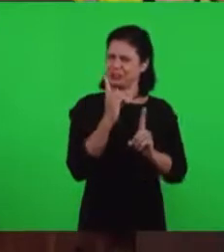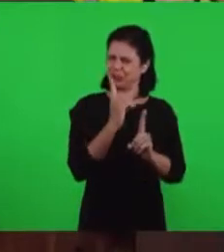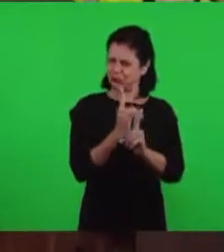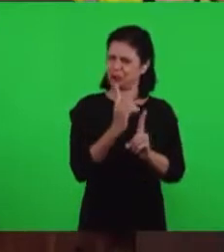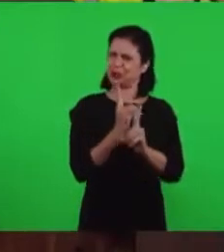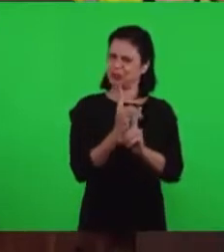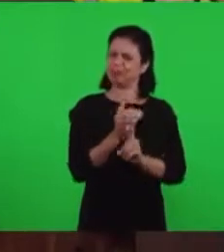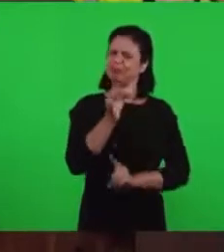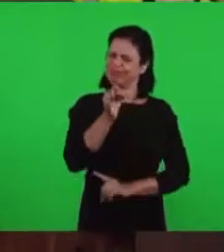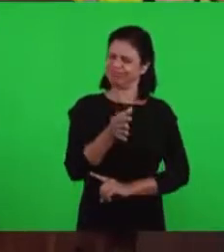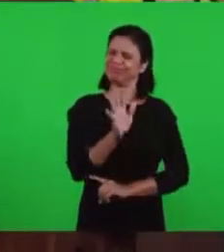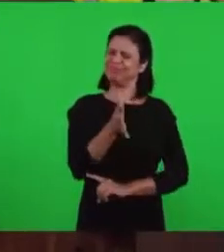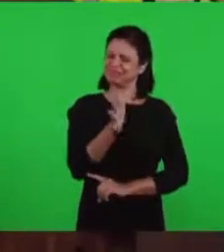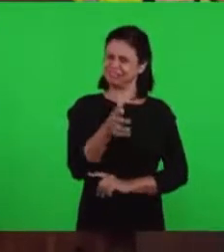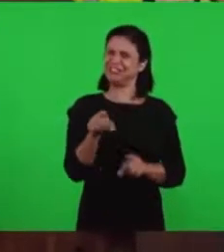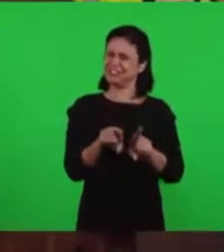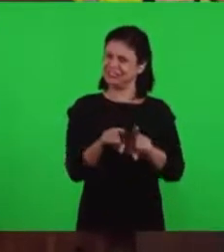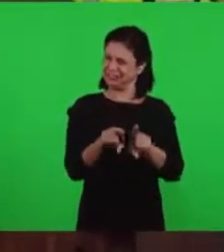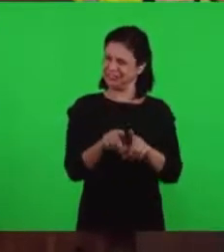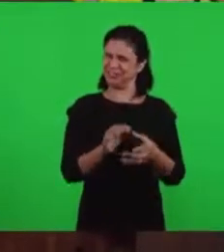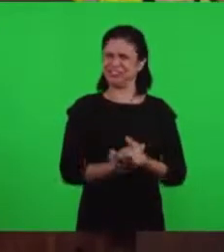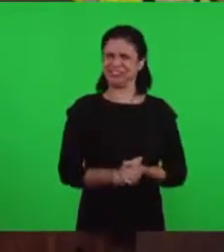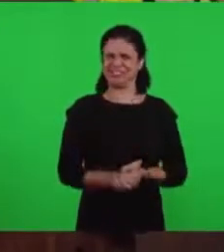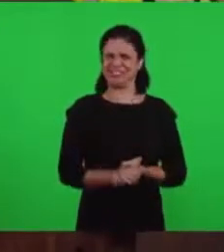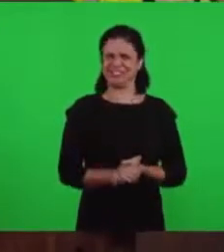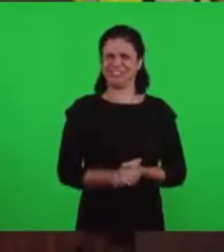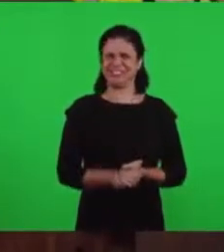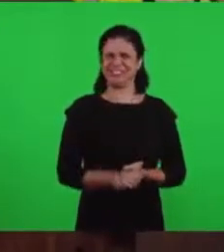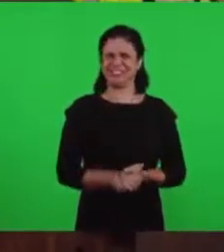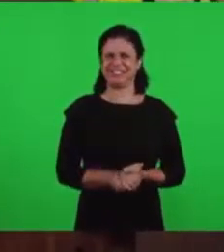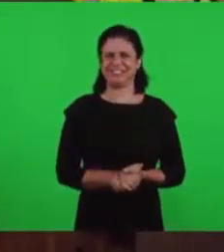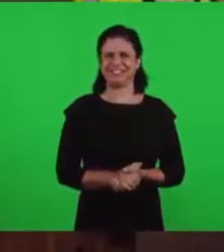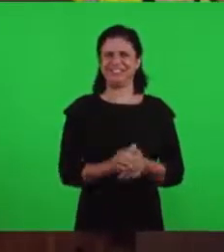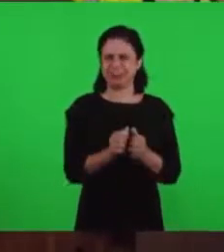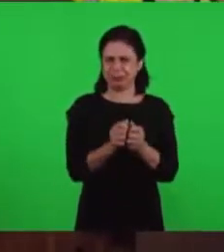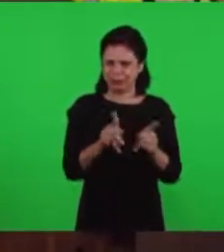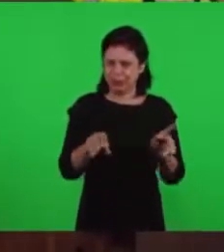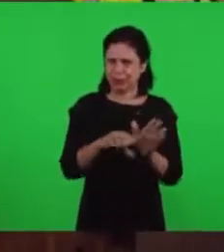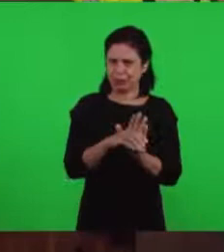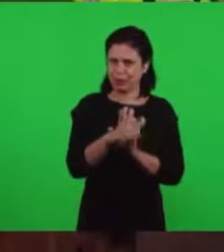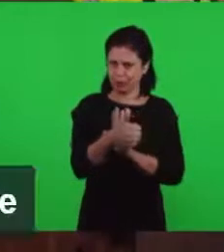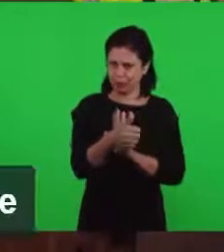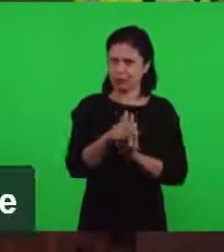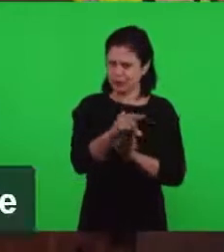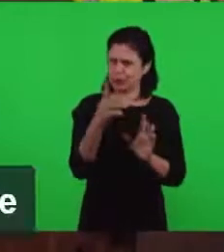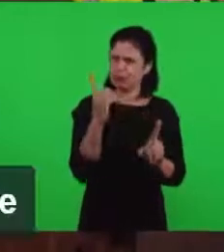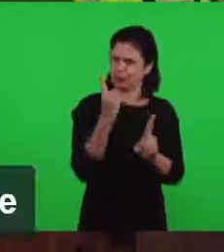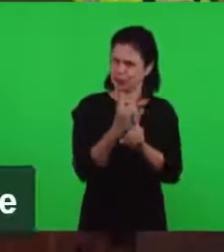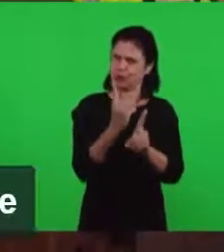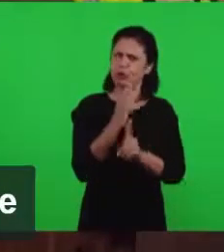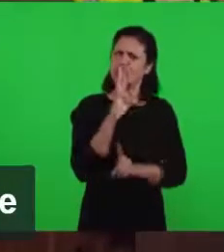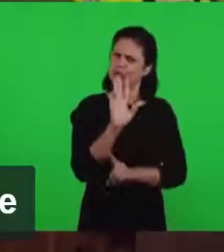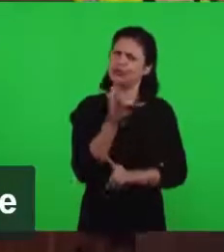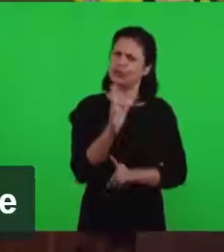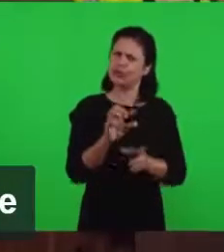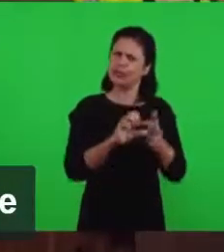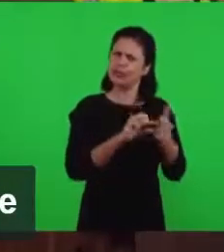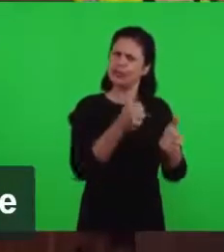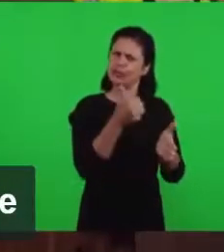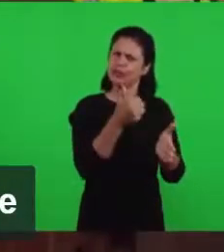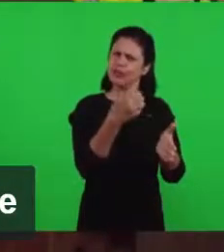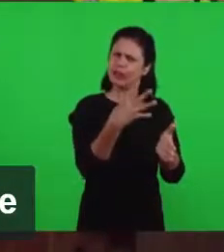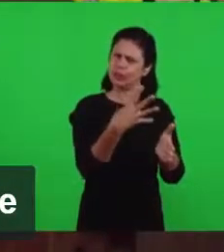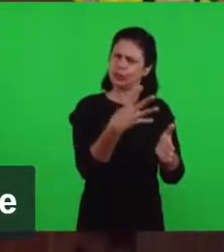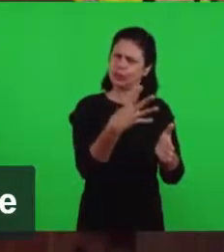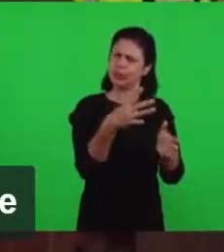encontram nesses textos de apocalipse capítulo 1 200 14 15 e 16